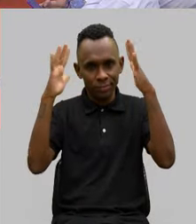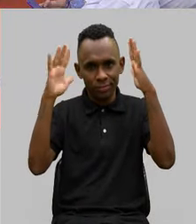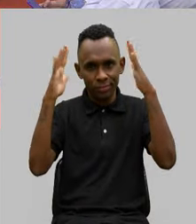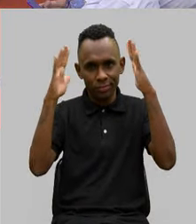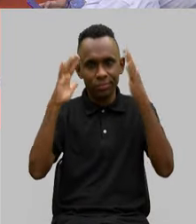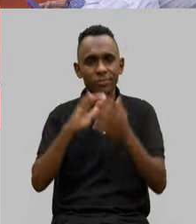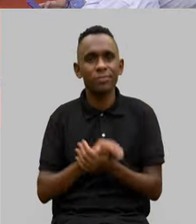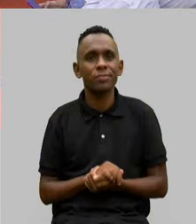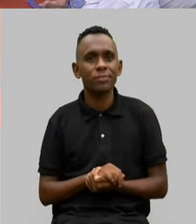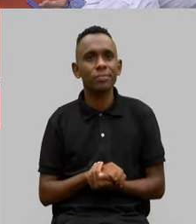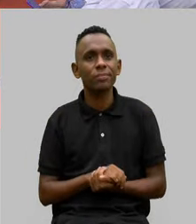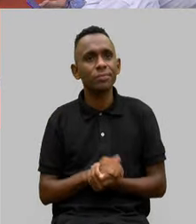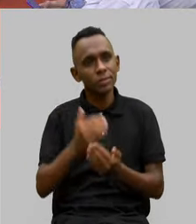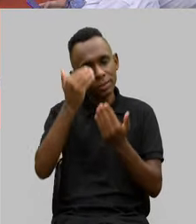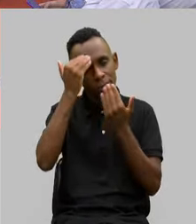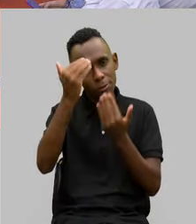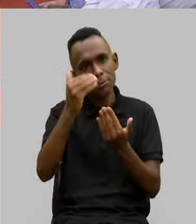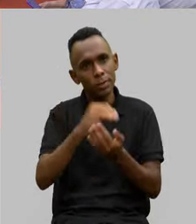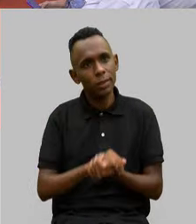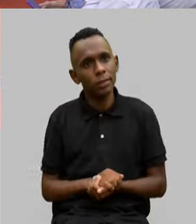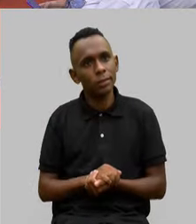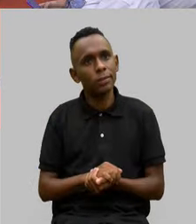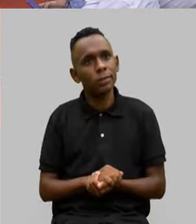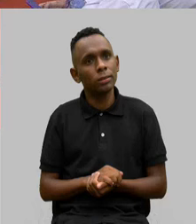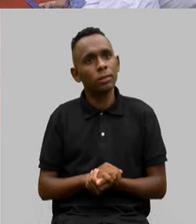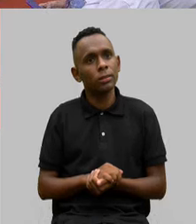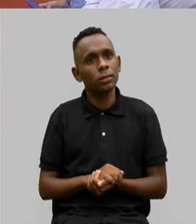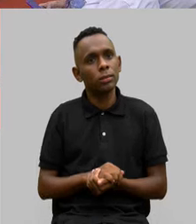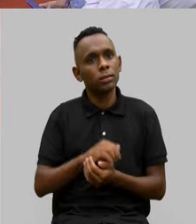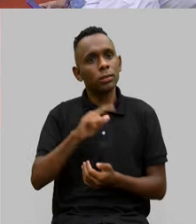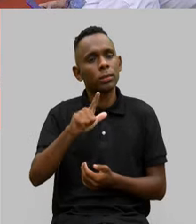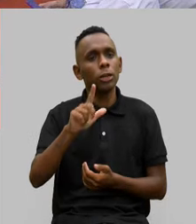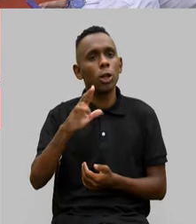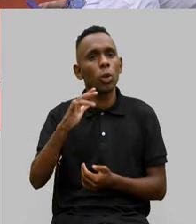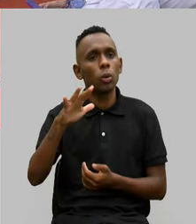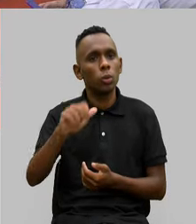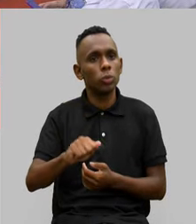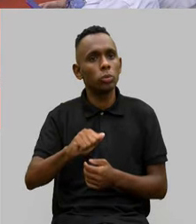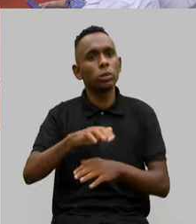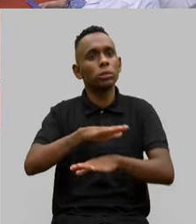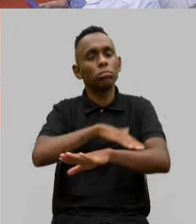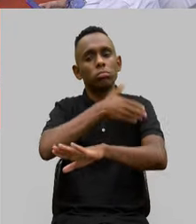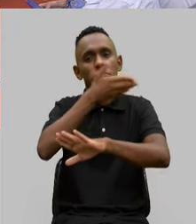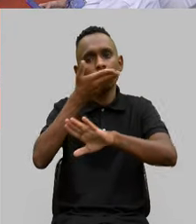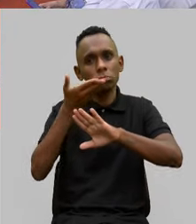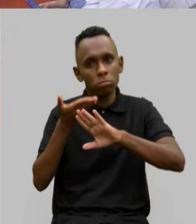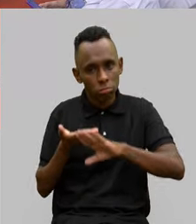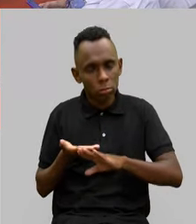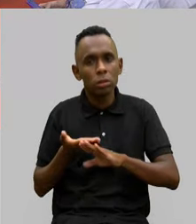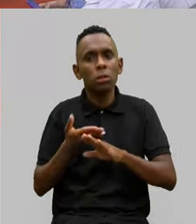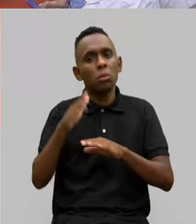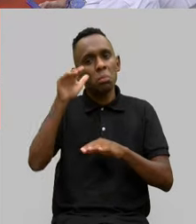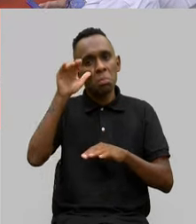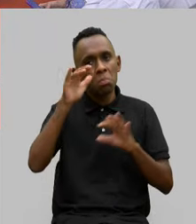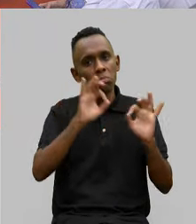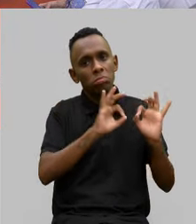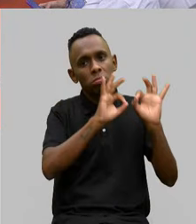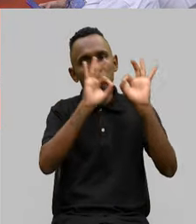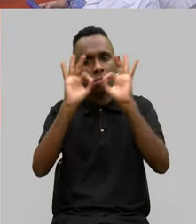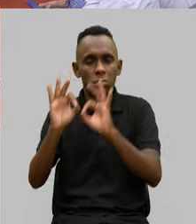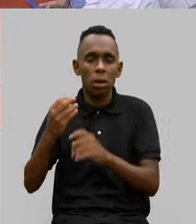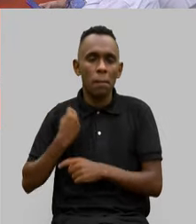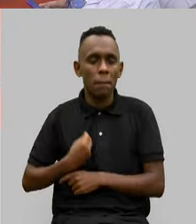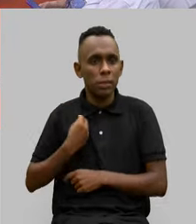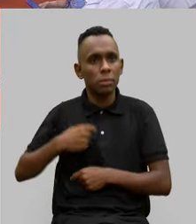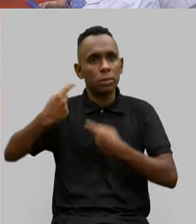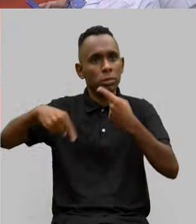acesso Obrigado senora Lúcia parad esteve conosco durante todo o dia acompanhando e participando também do